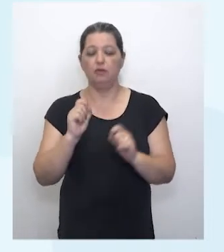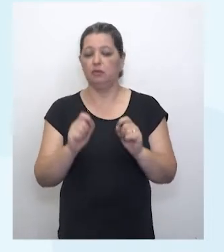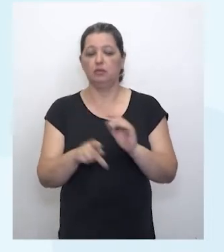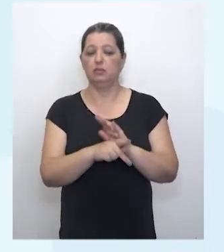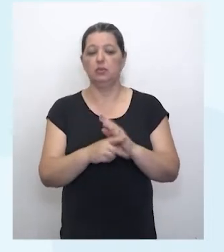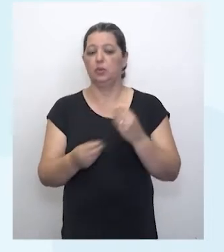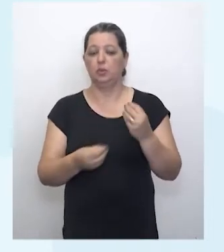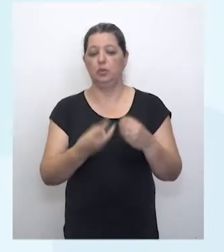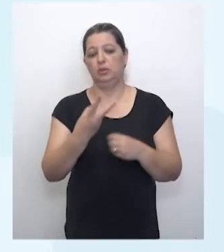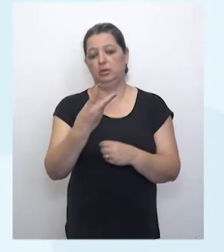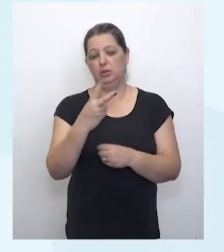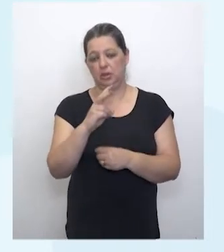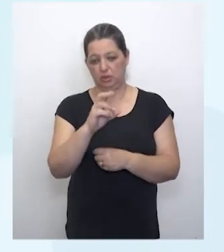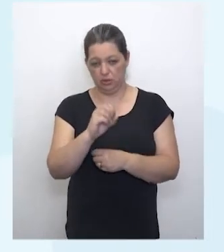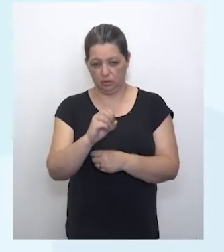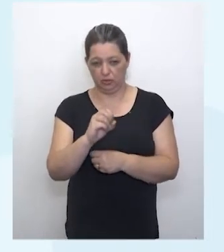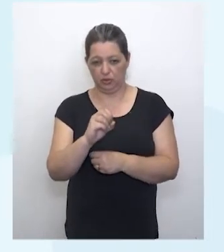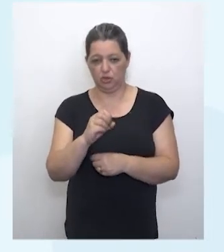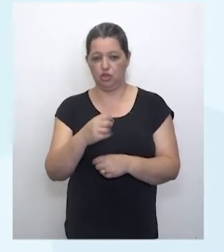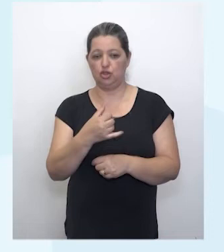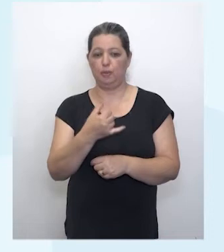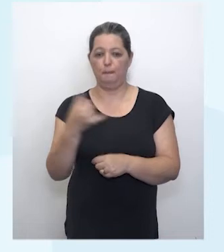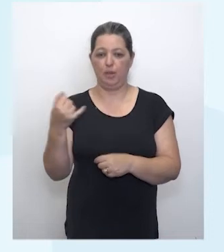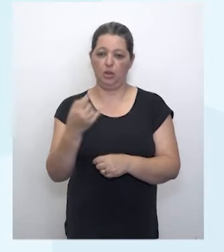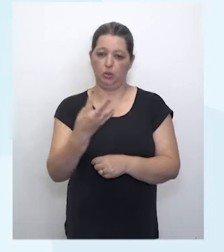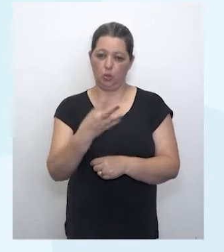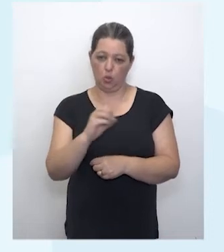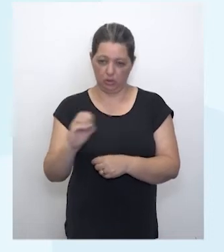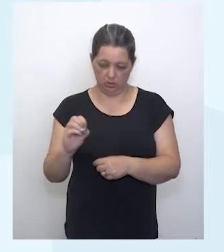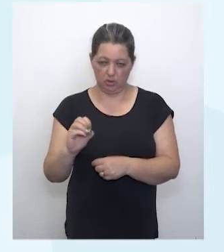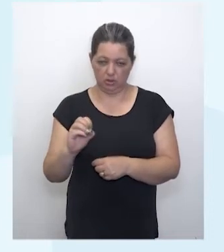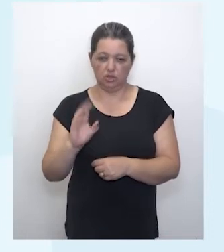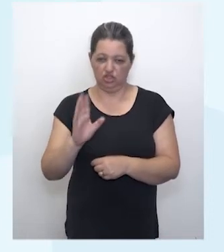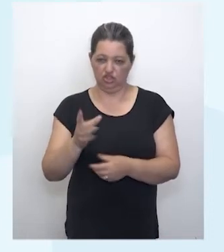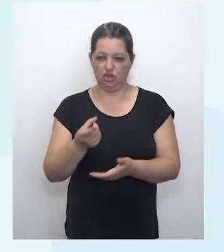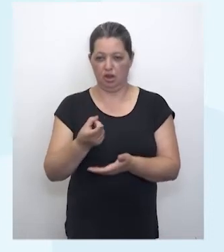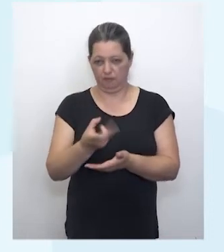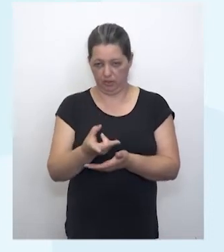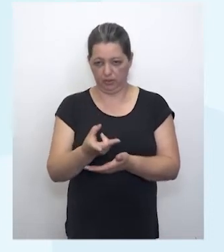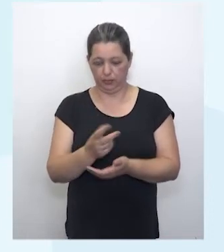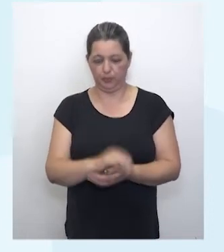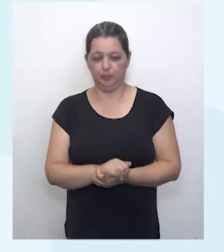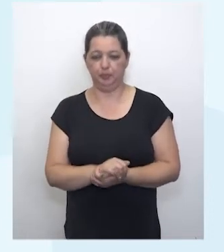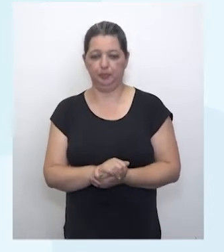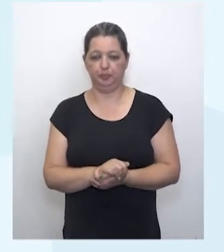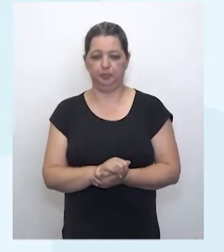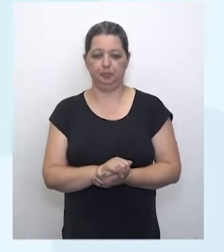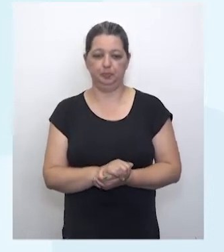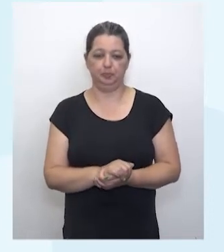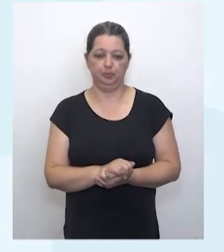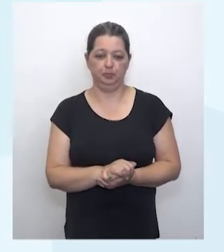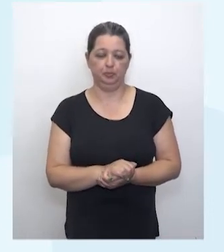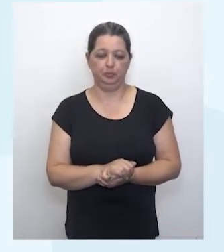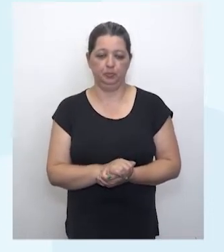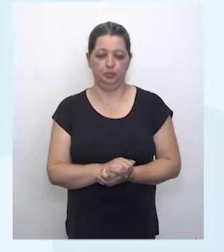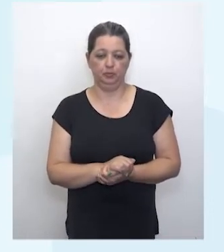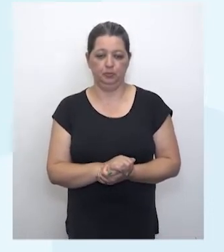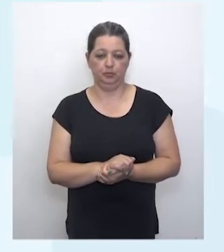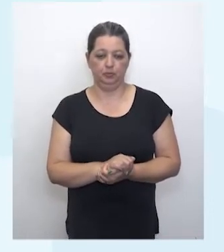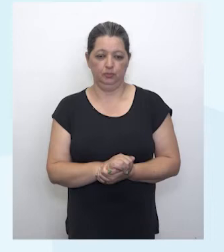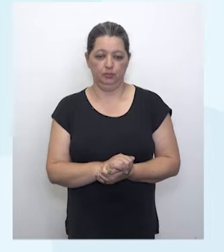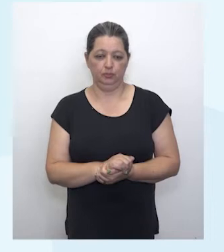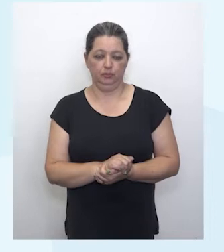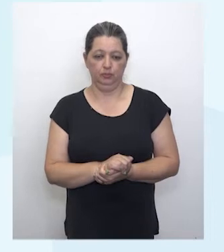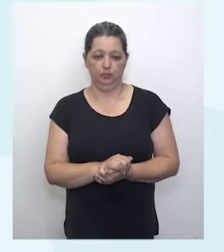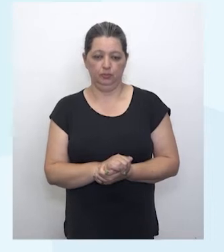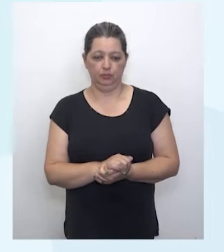Eu vou fazer 520 menos 400 que ela já vendeu. Então, vamos lá. 0 tira 0, 0. 2